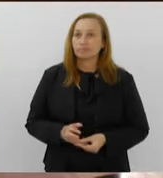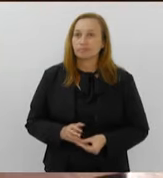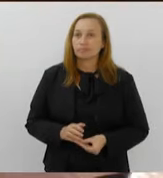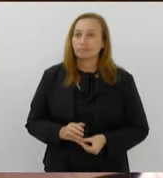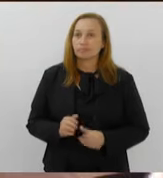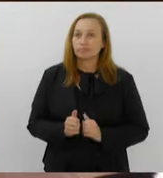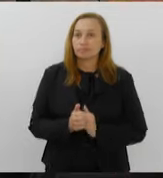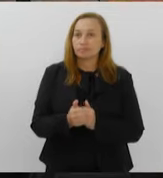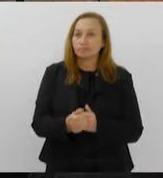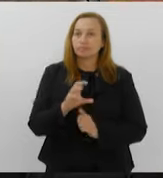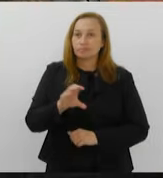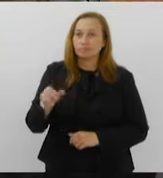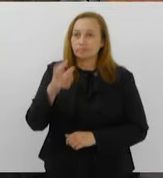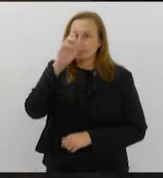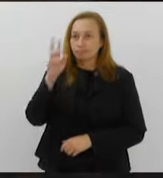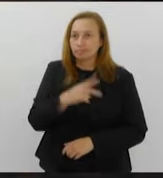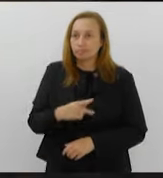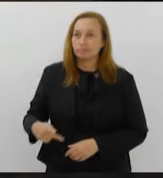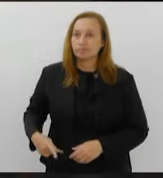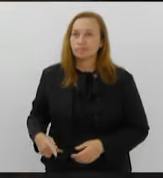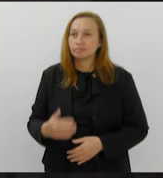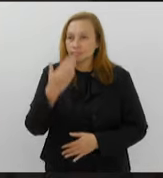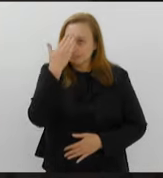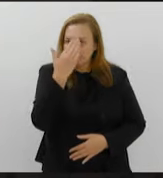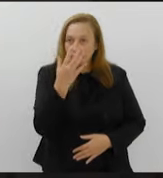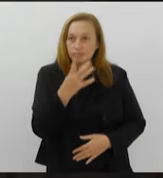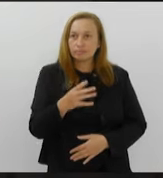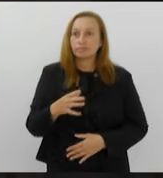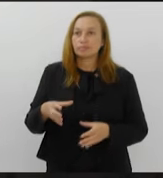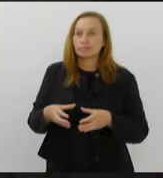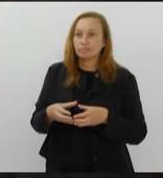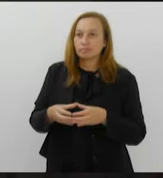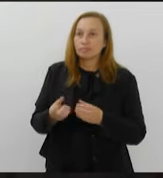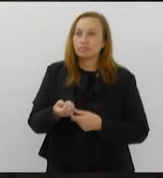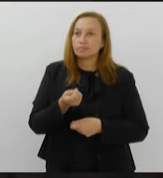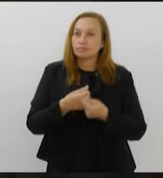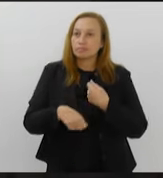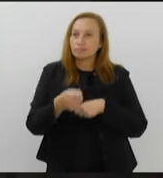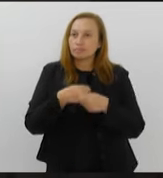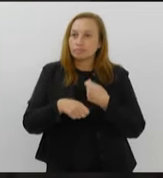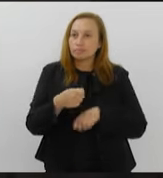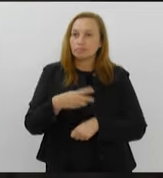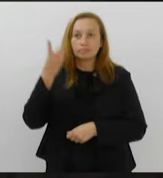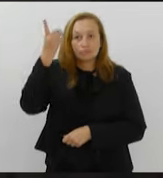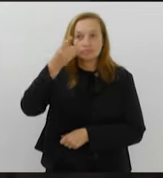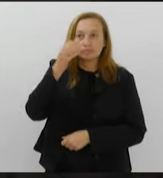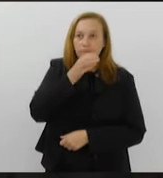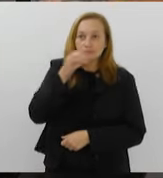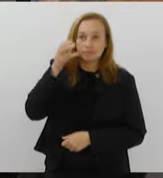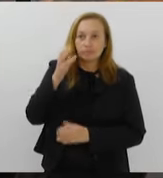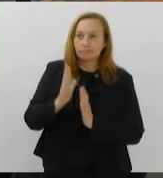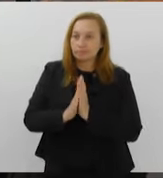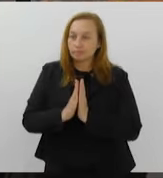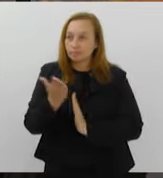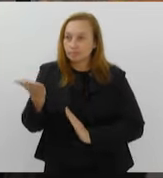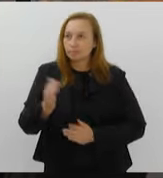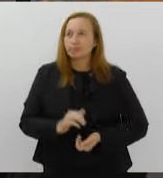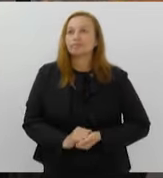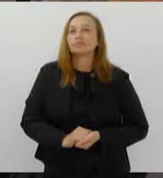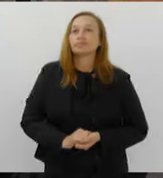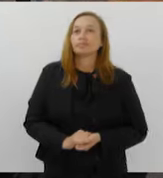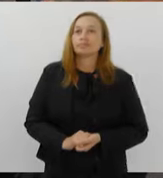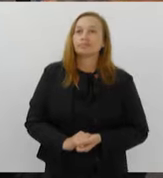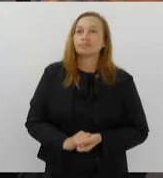Acompanha a CCJ, presidente. Muito obrigado, Poubel. Pela Comissão de Economia, deputada Célia Jordão, por favor.